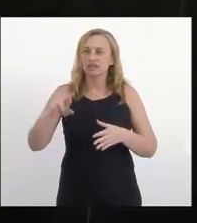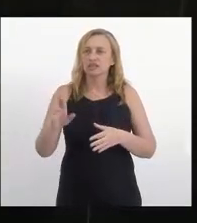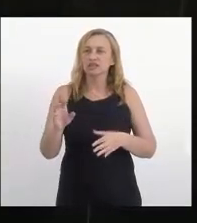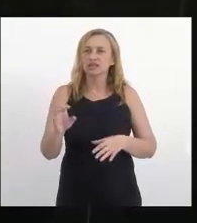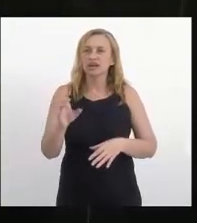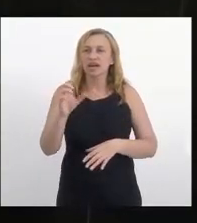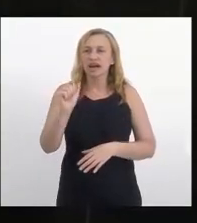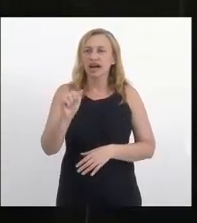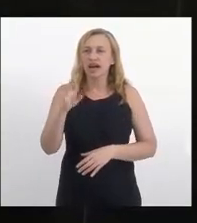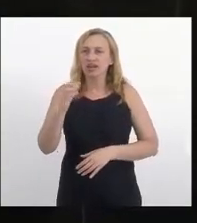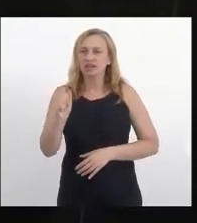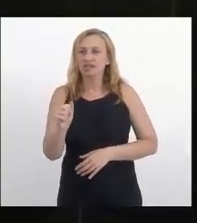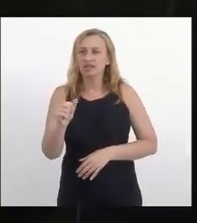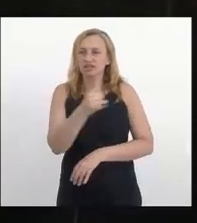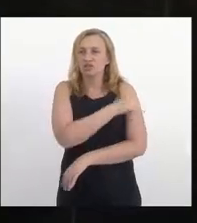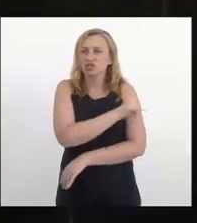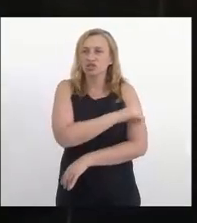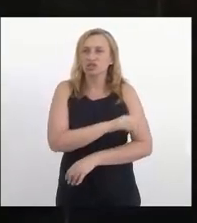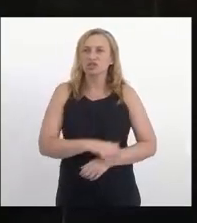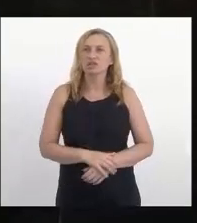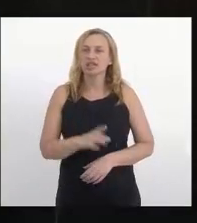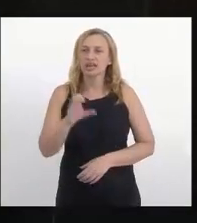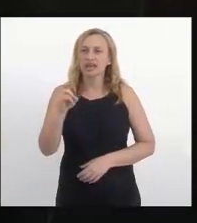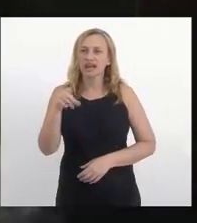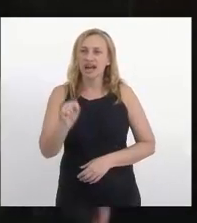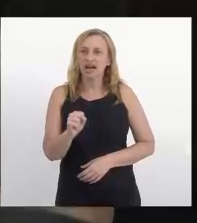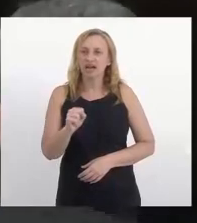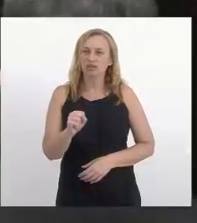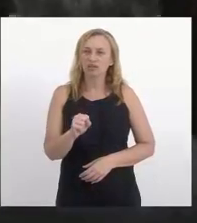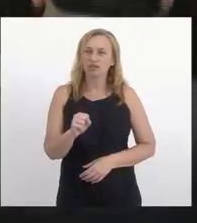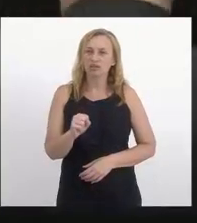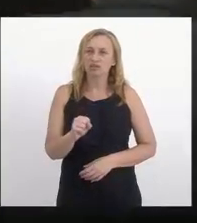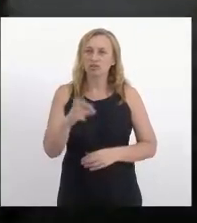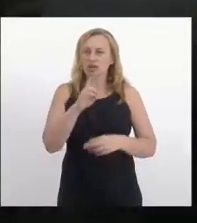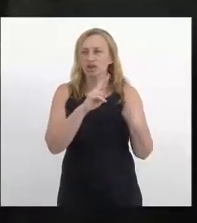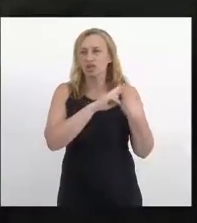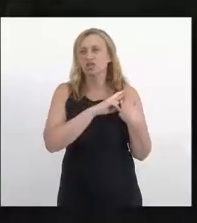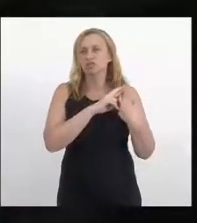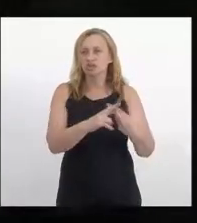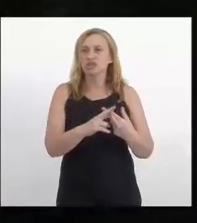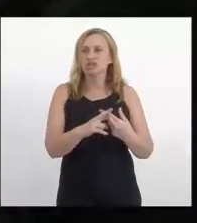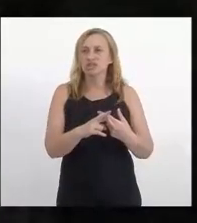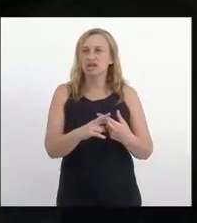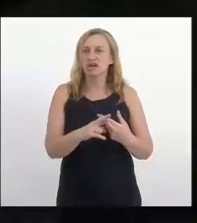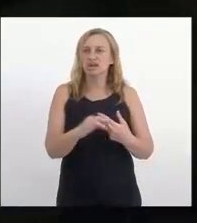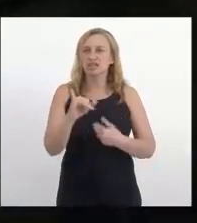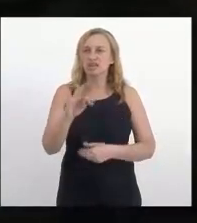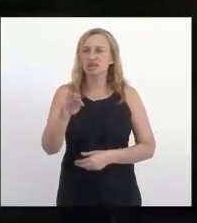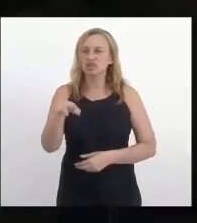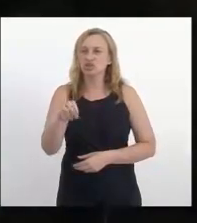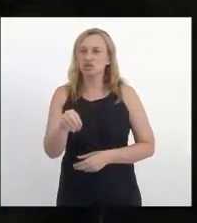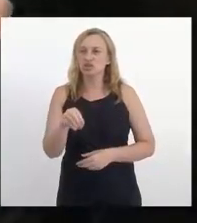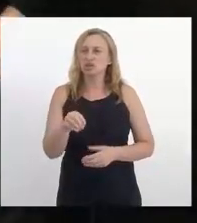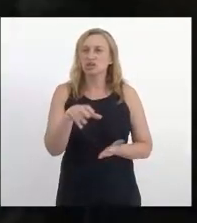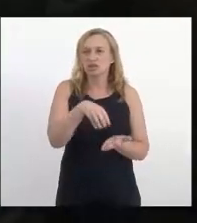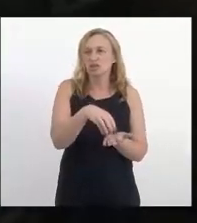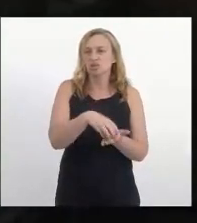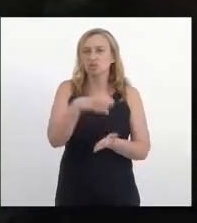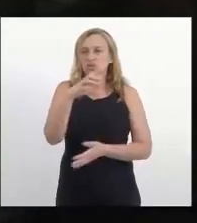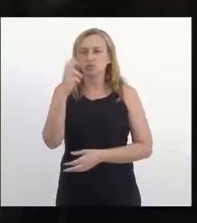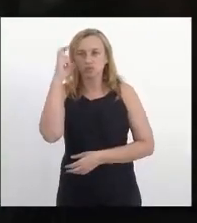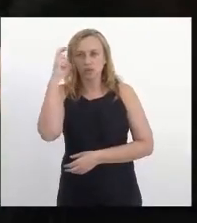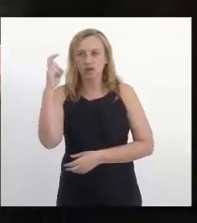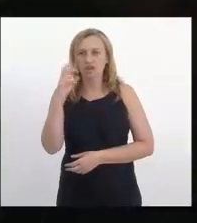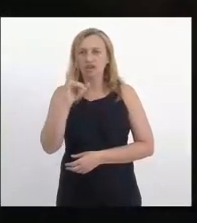de Janeiro. E Carlos Menezes, responsável pelo diálogo interreligioso do Centro Cultural Imã Hussein.